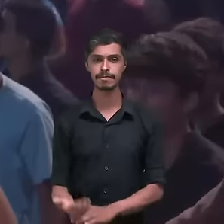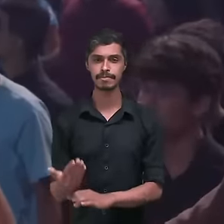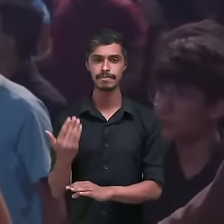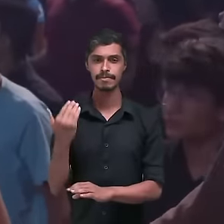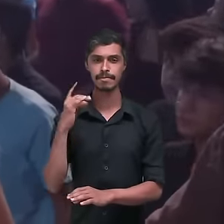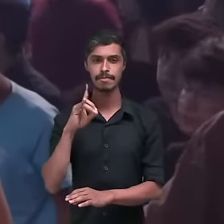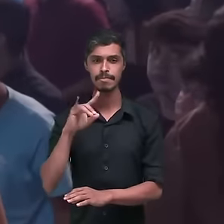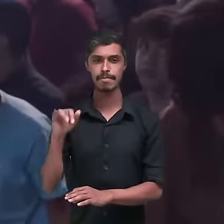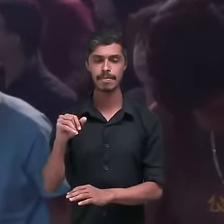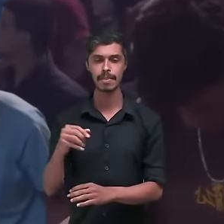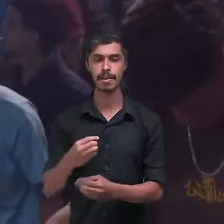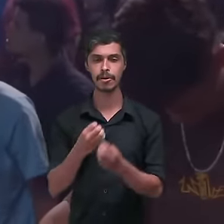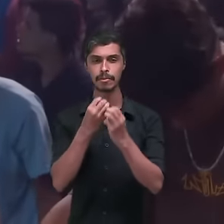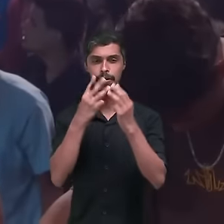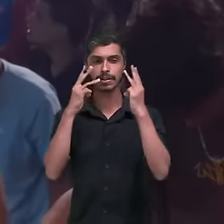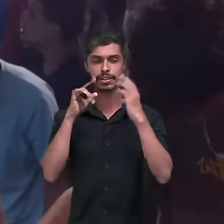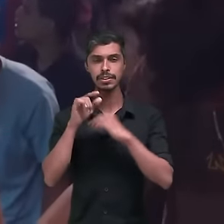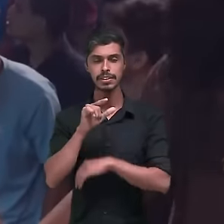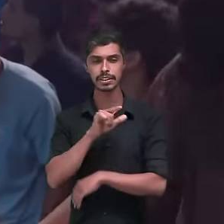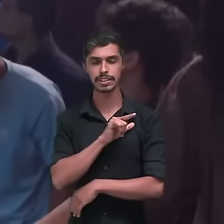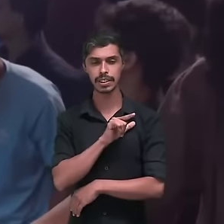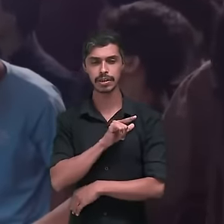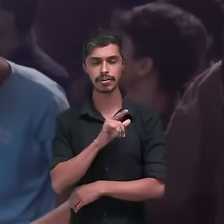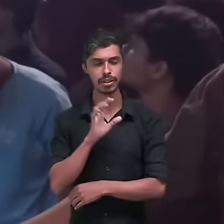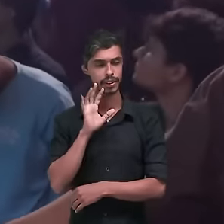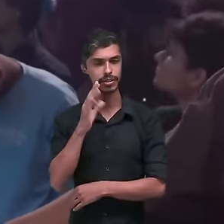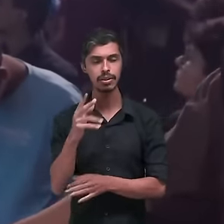Moisés tomou uma decisão de vida.